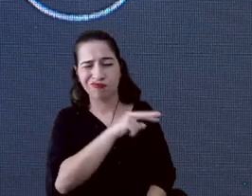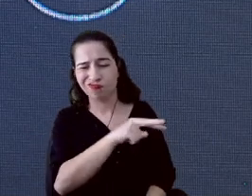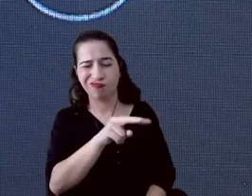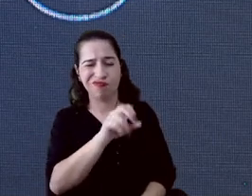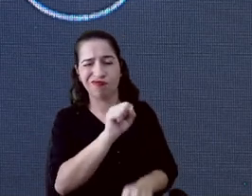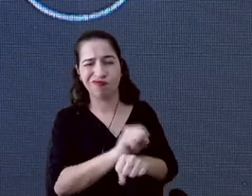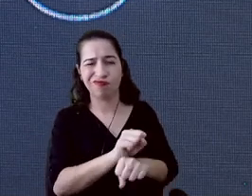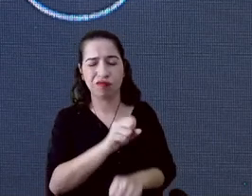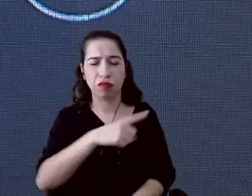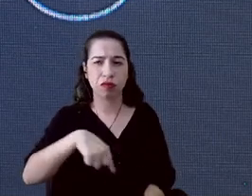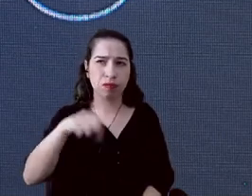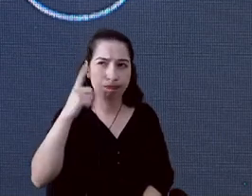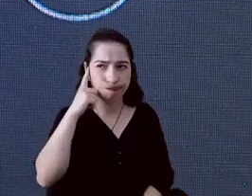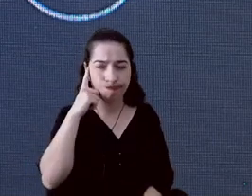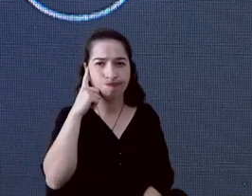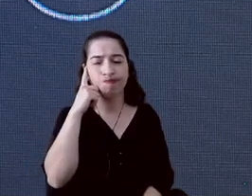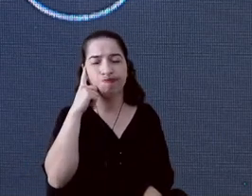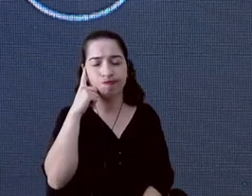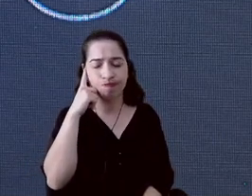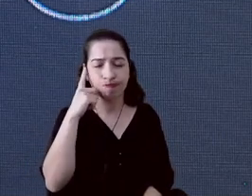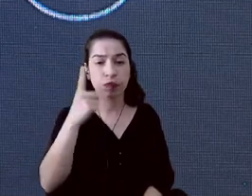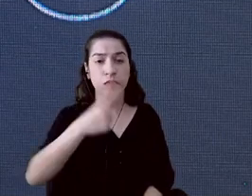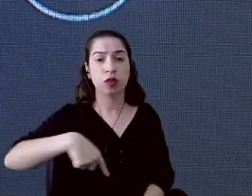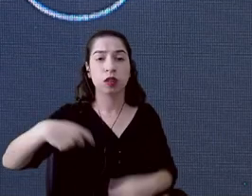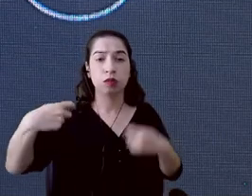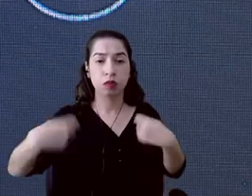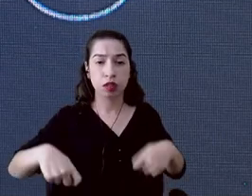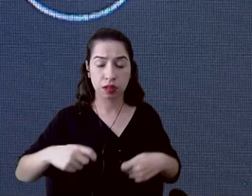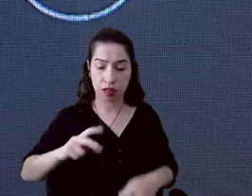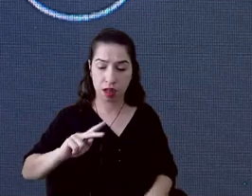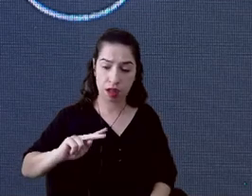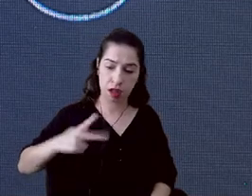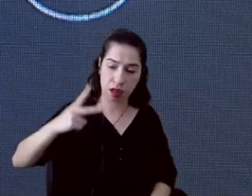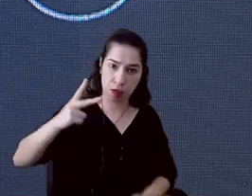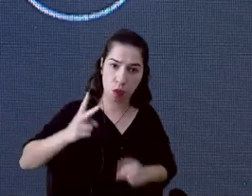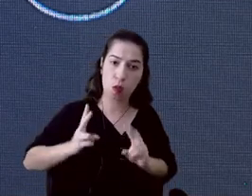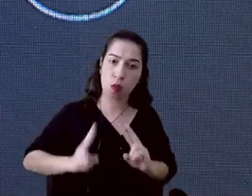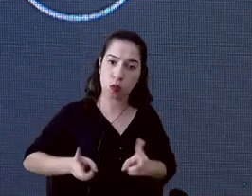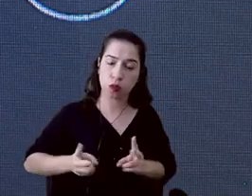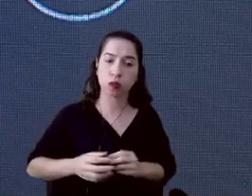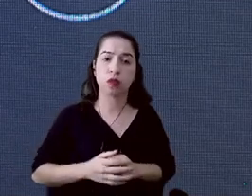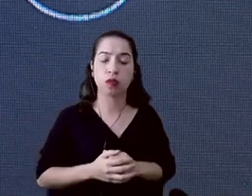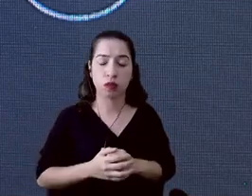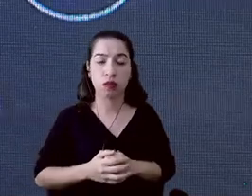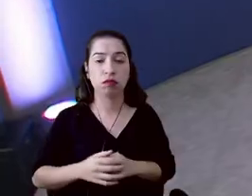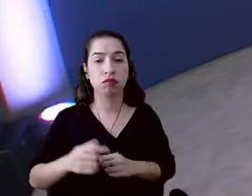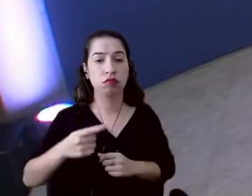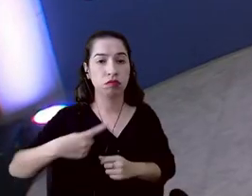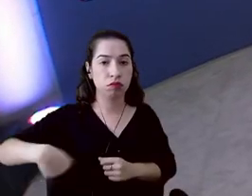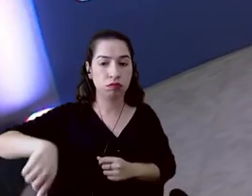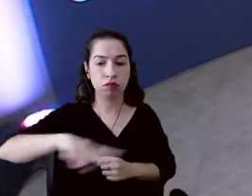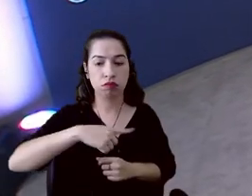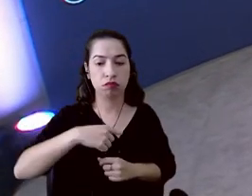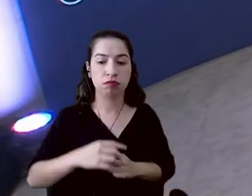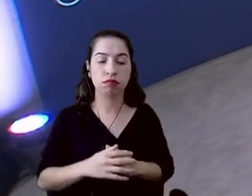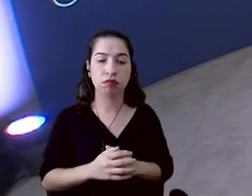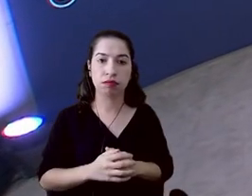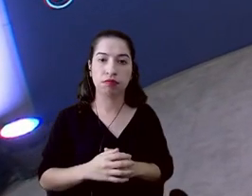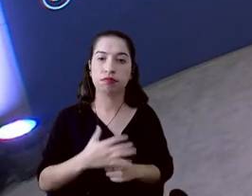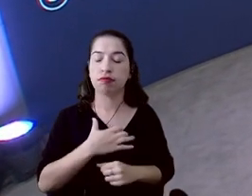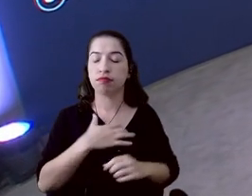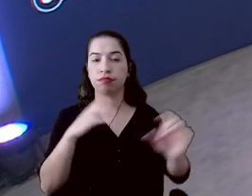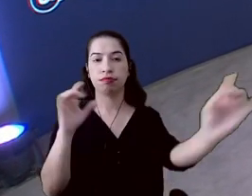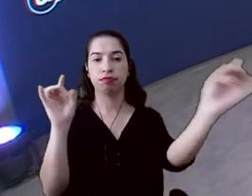precisa preservar nossa rentabilidade acho que no nosso caso né é um privilégio claro